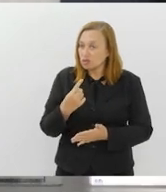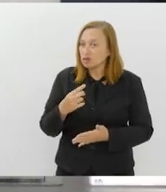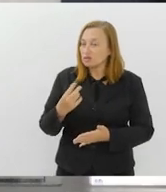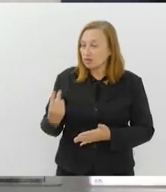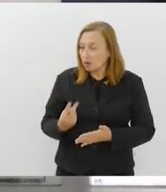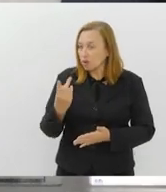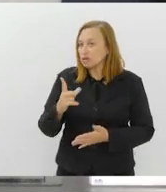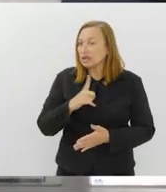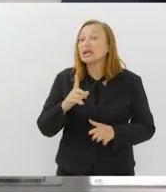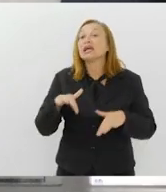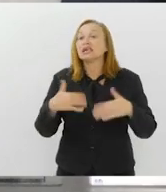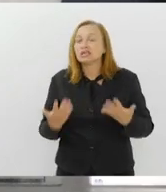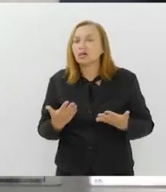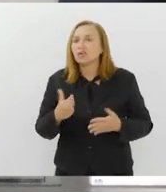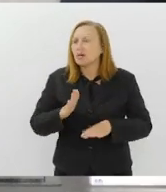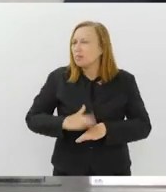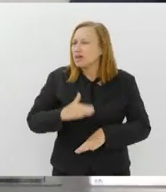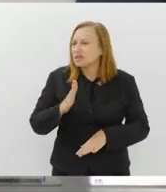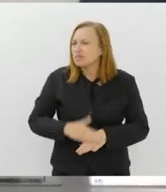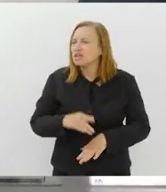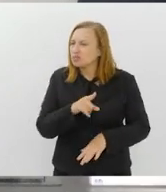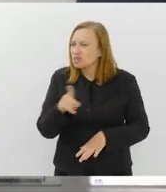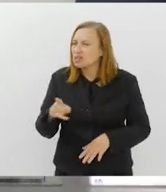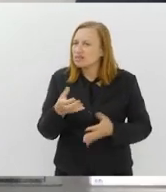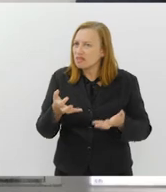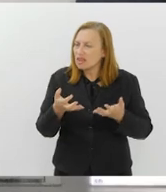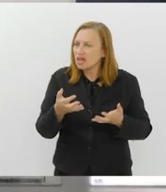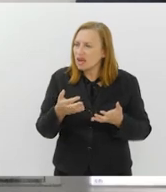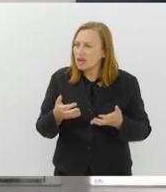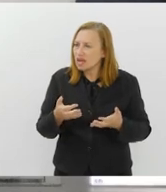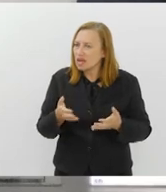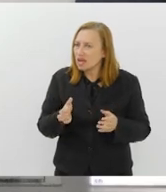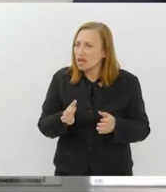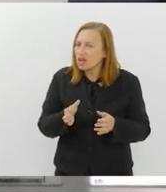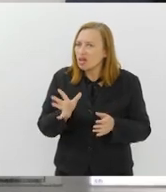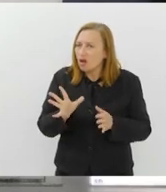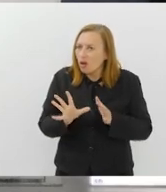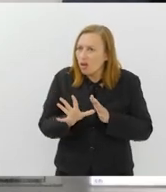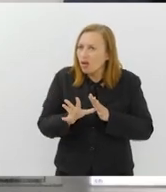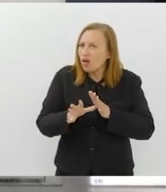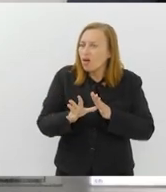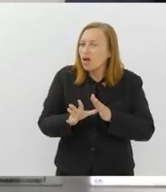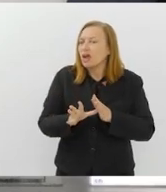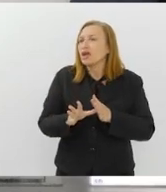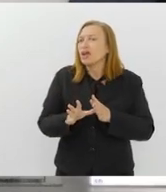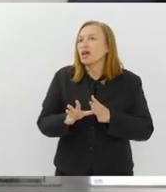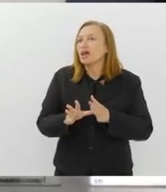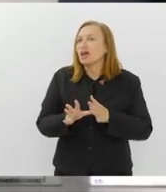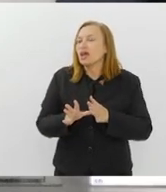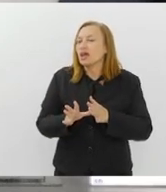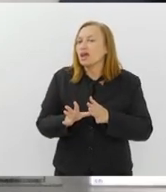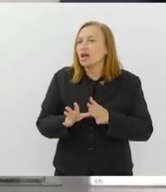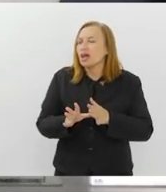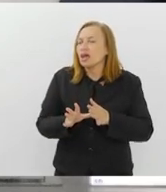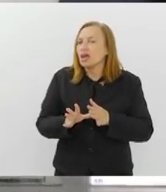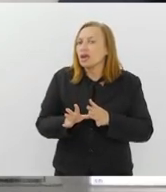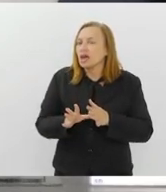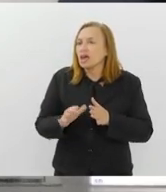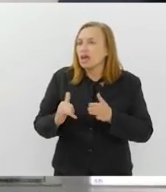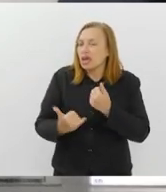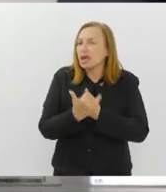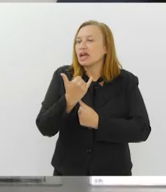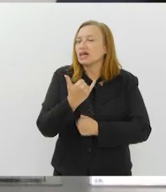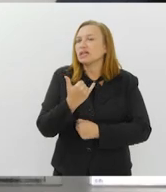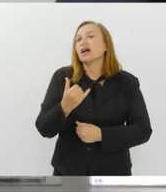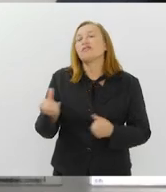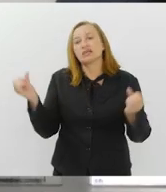Então, cada vez que vocês tentarem dilubriar a gente, a pancada vai vir muito maior. A gente quer trabalhar. Hoje